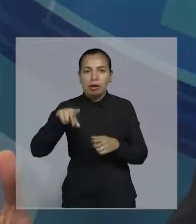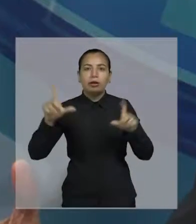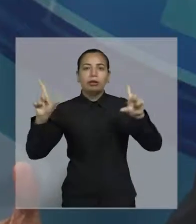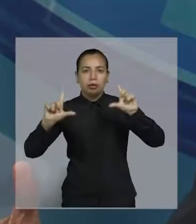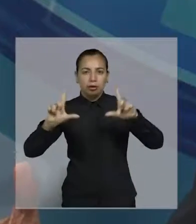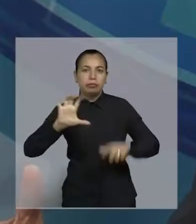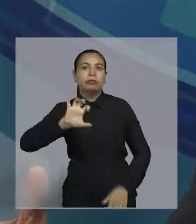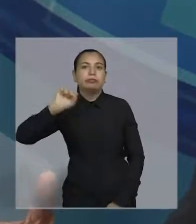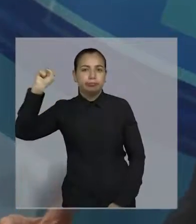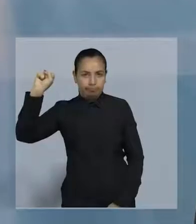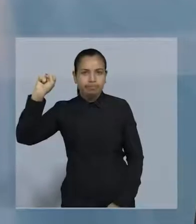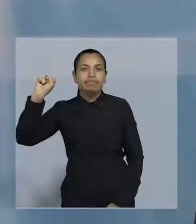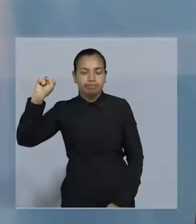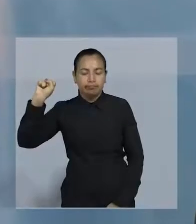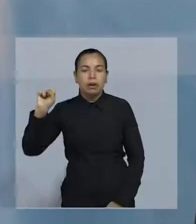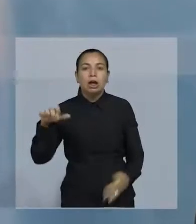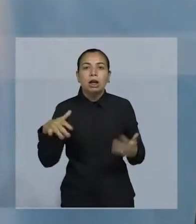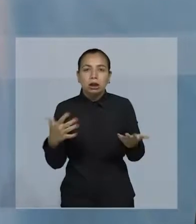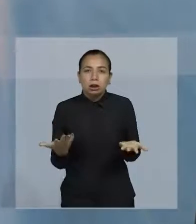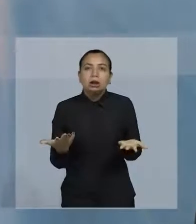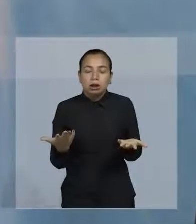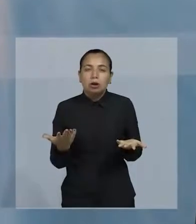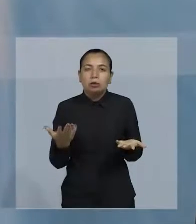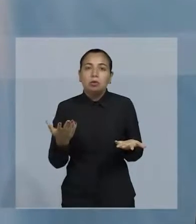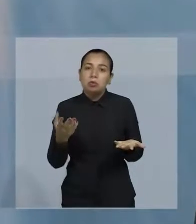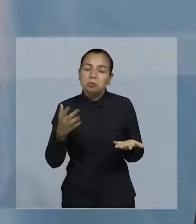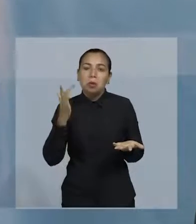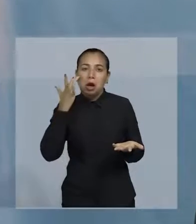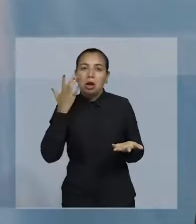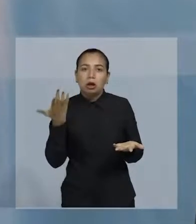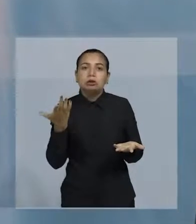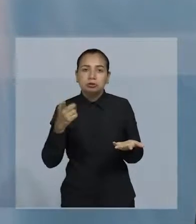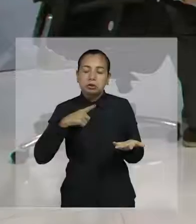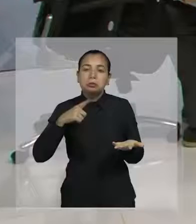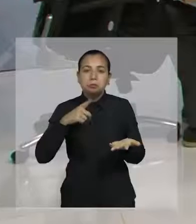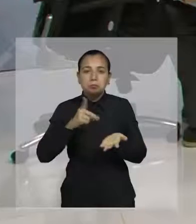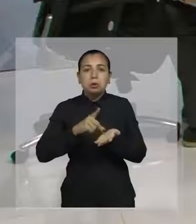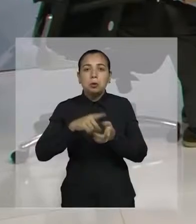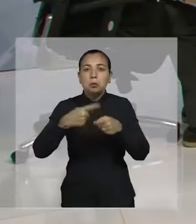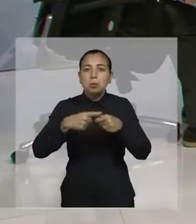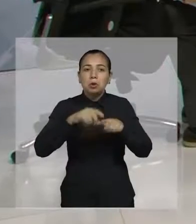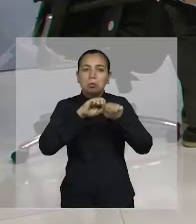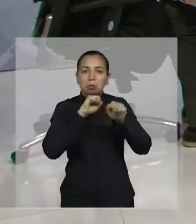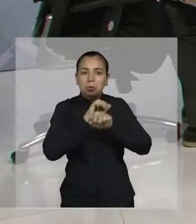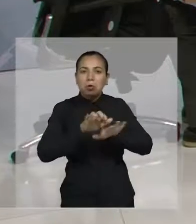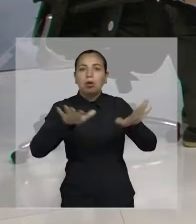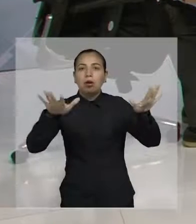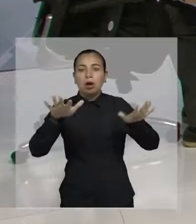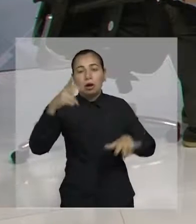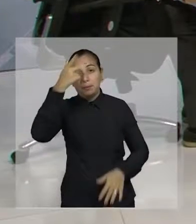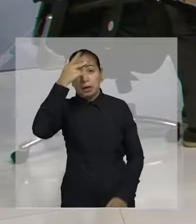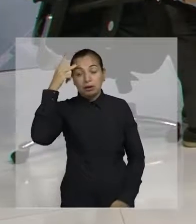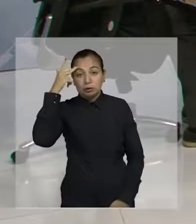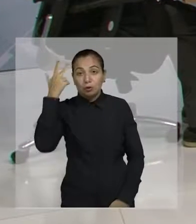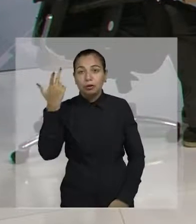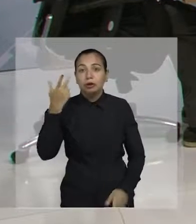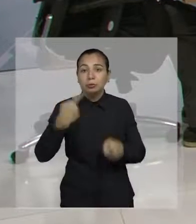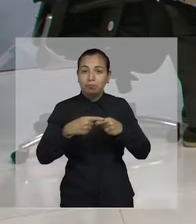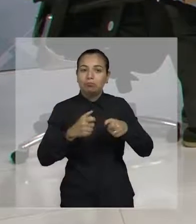muito intensa e reverbera isso, repercute para aqueles que não estão ligados nas redes